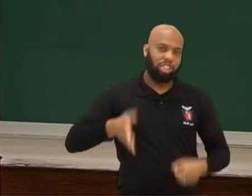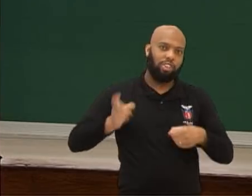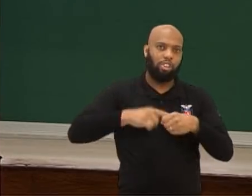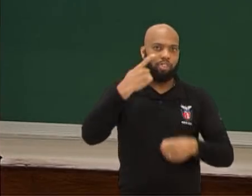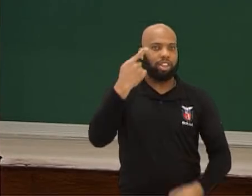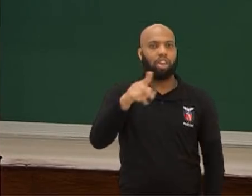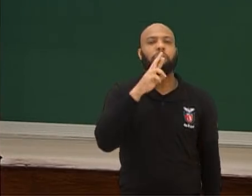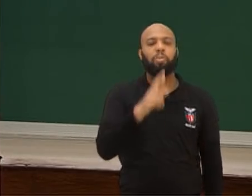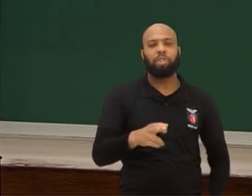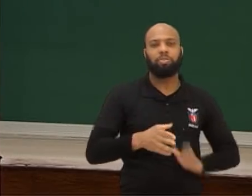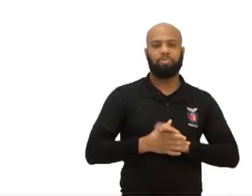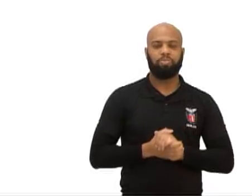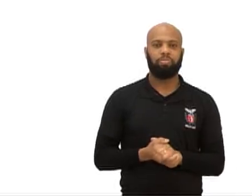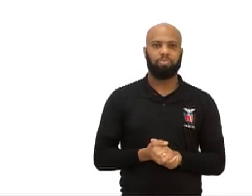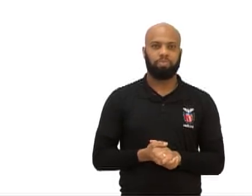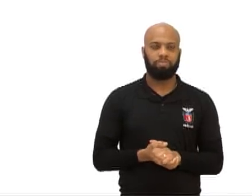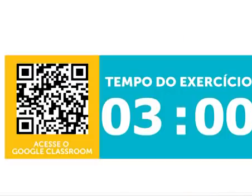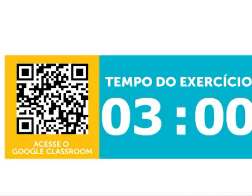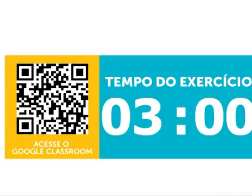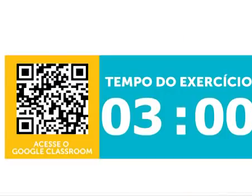já retornamos para conferir.